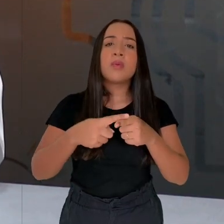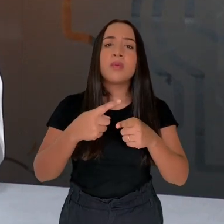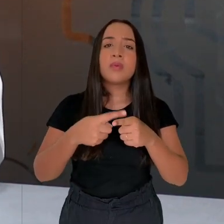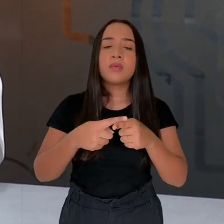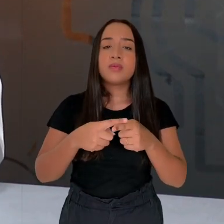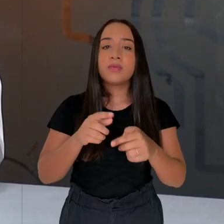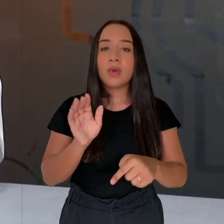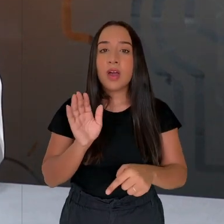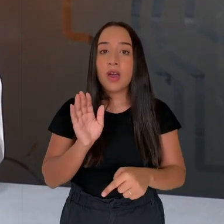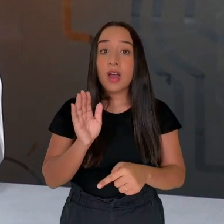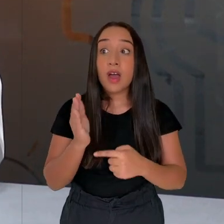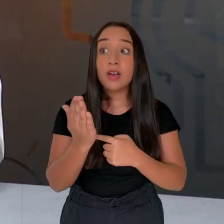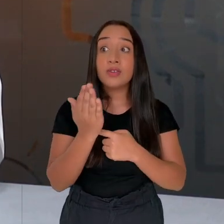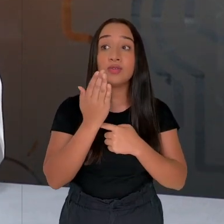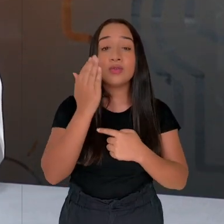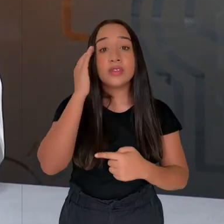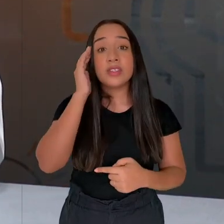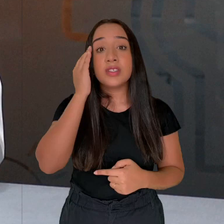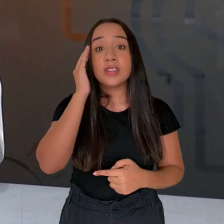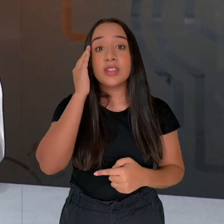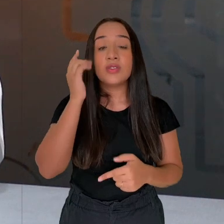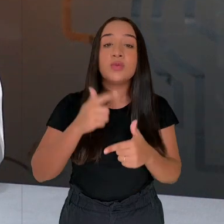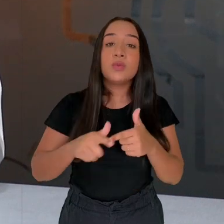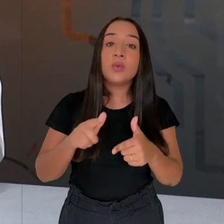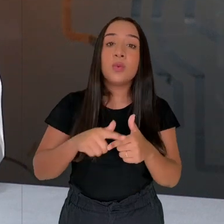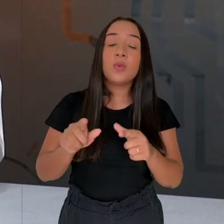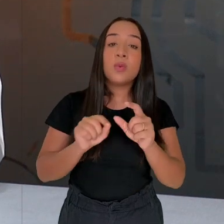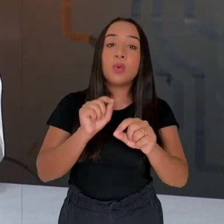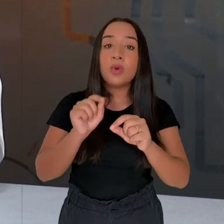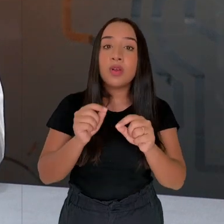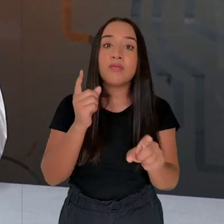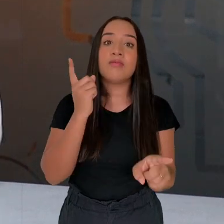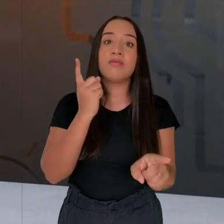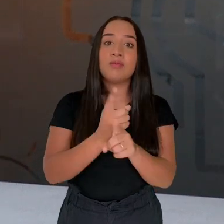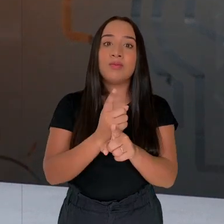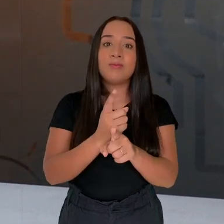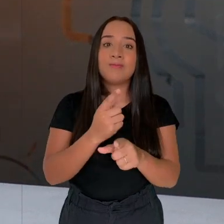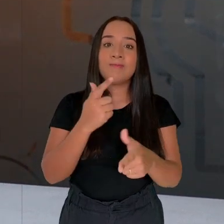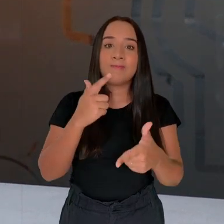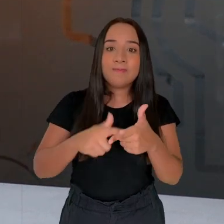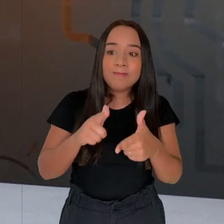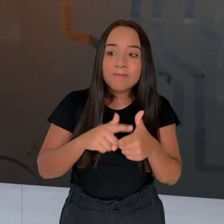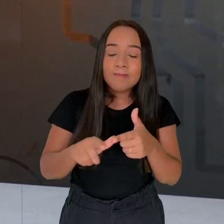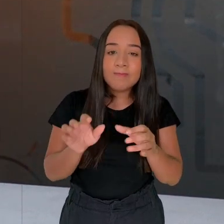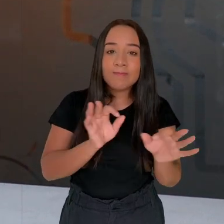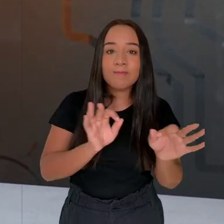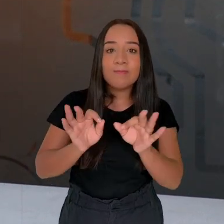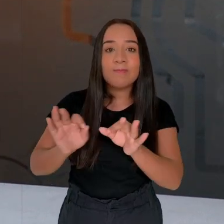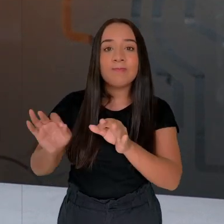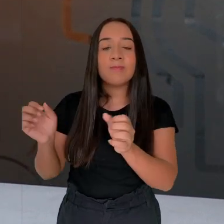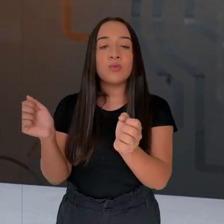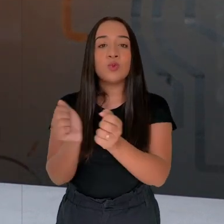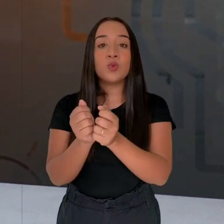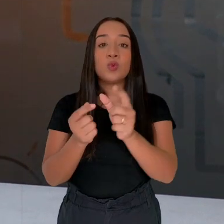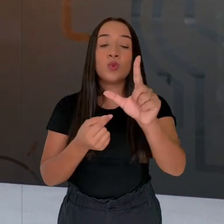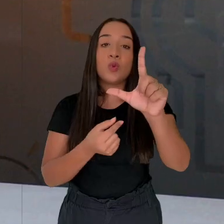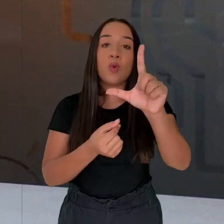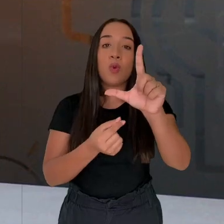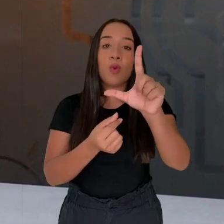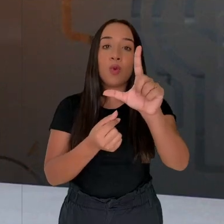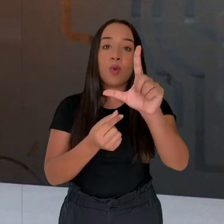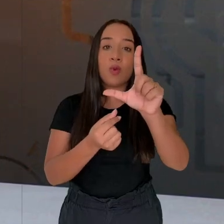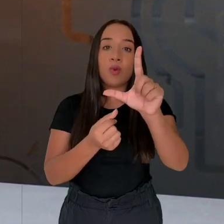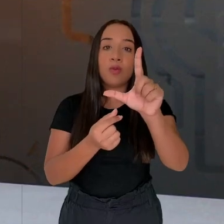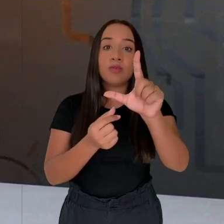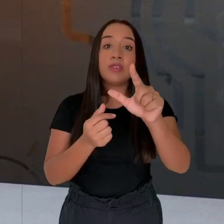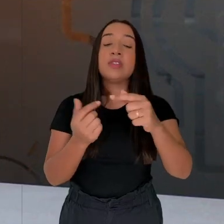Sorocaba, São Paulo. Então começa por aí. A nossa ação começa entendendo e buscando entender junto ao cliente